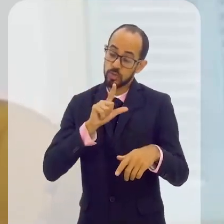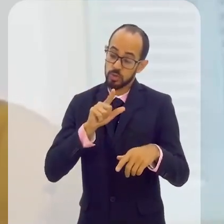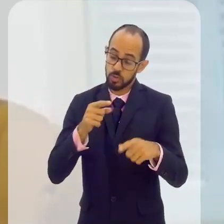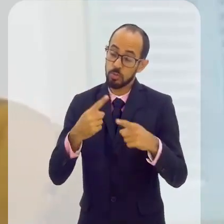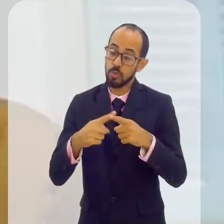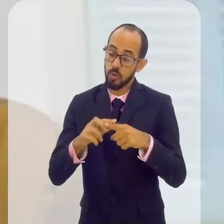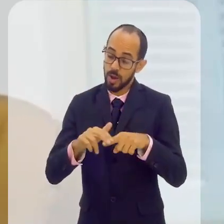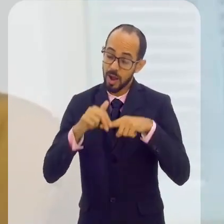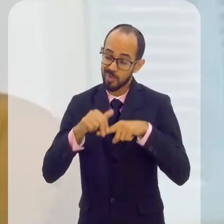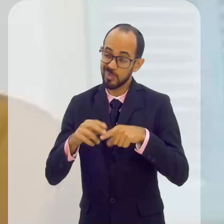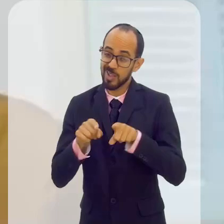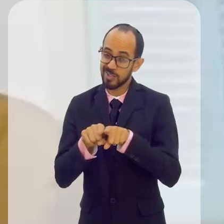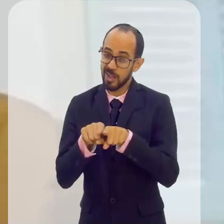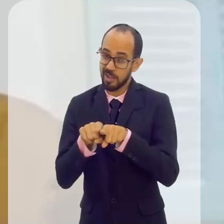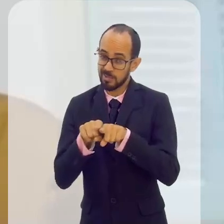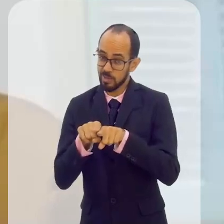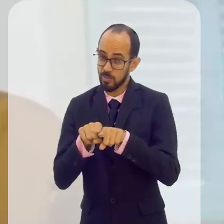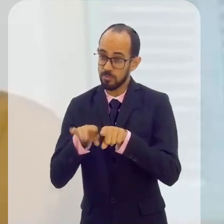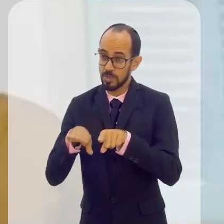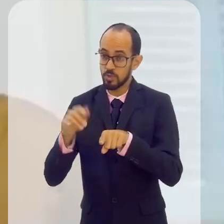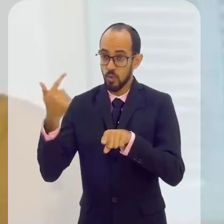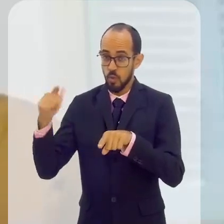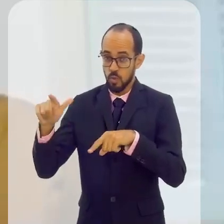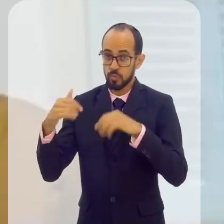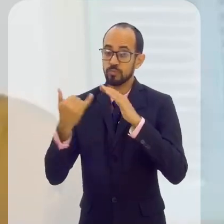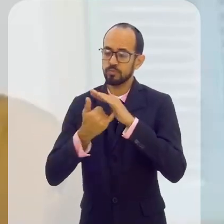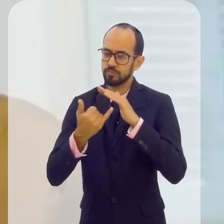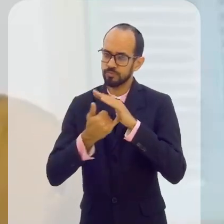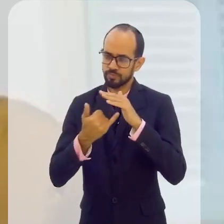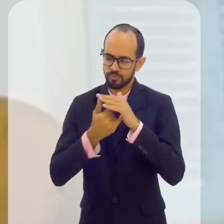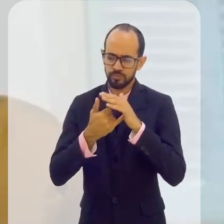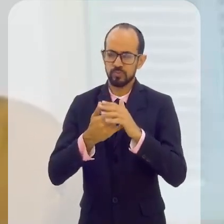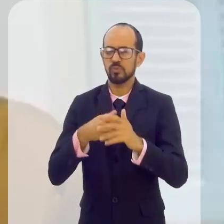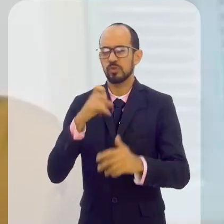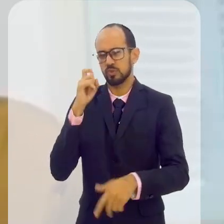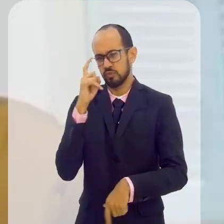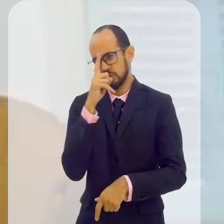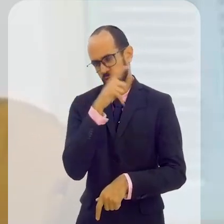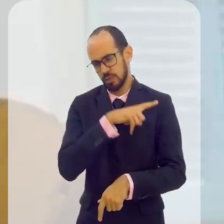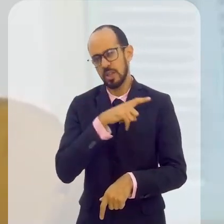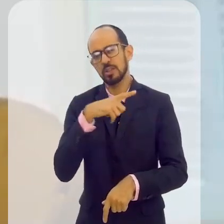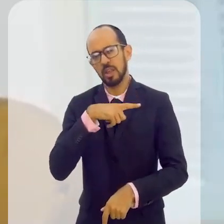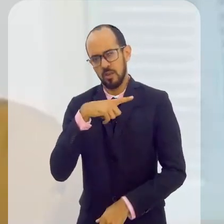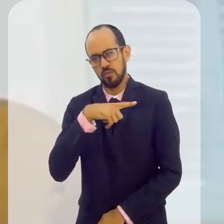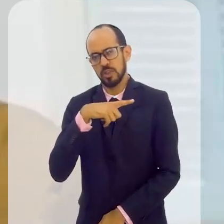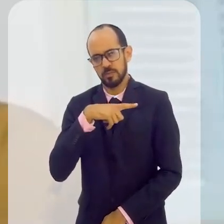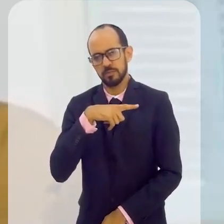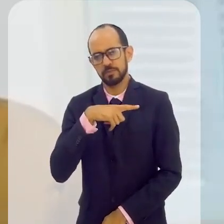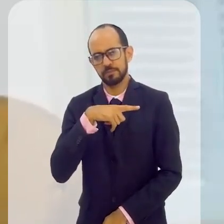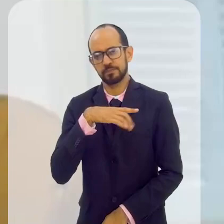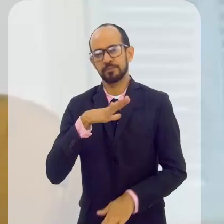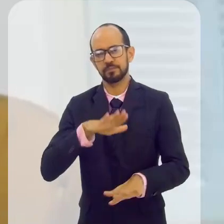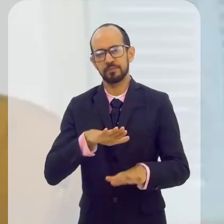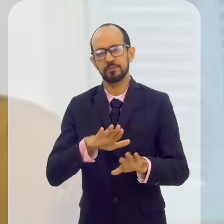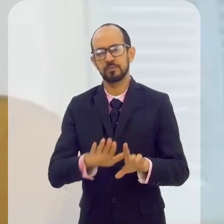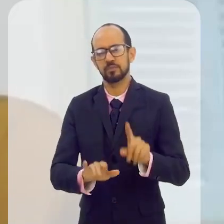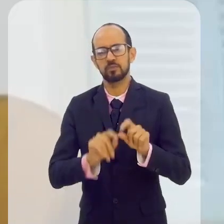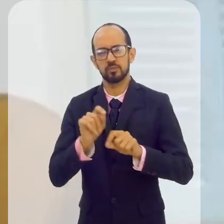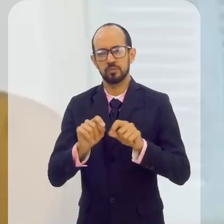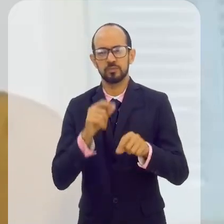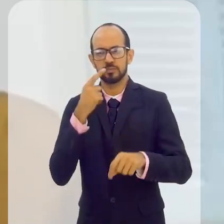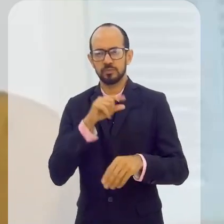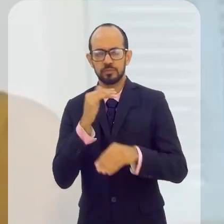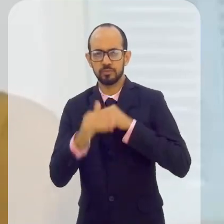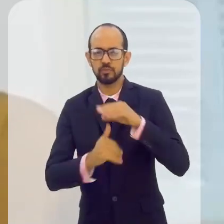relação muito próxima. Para as instituições maiores, isso teve um grau de dificuldade maior, obviamente, né?